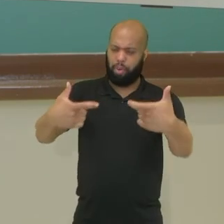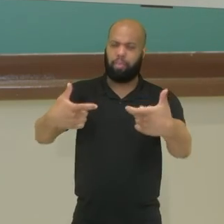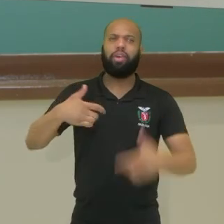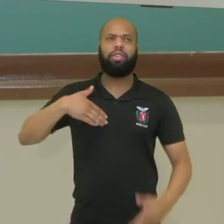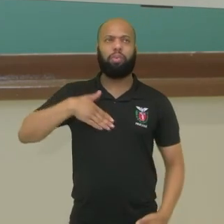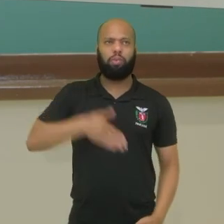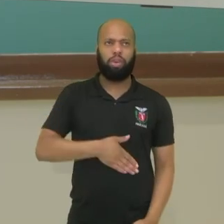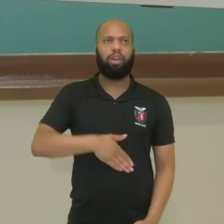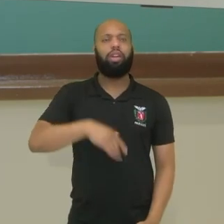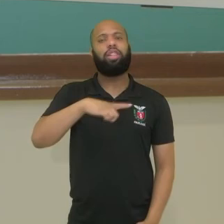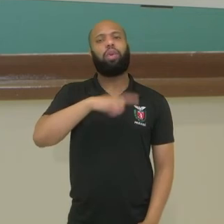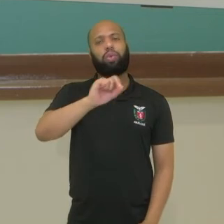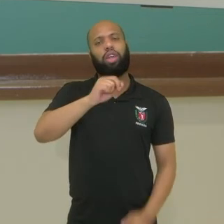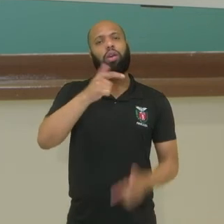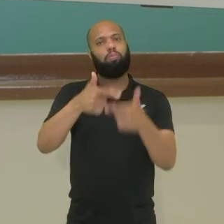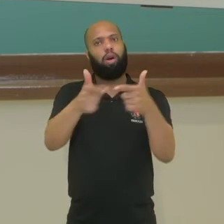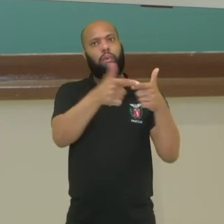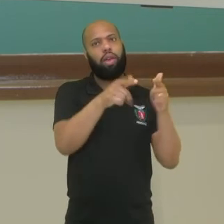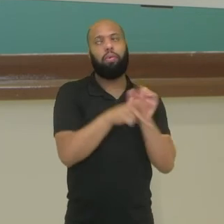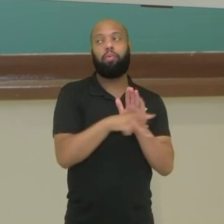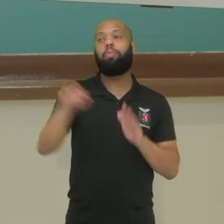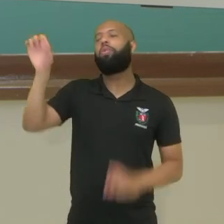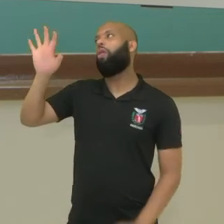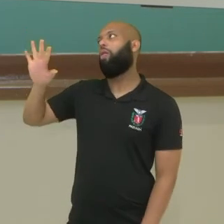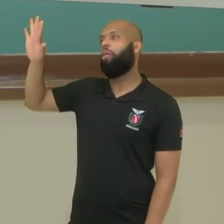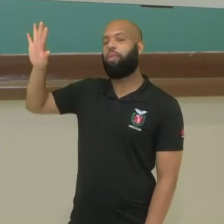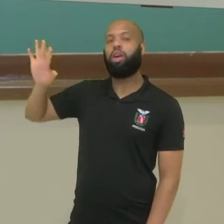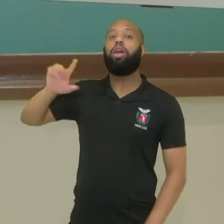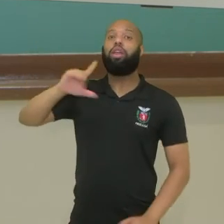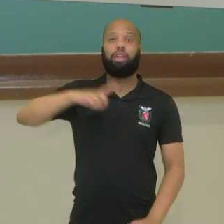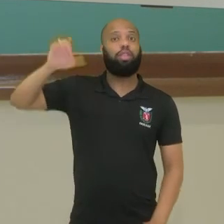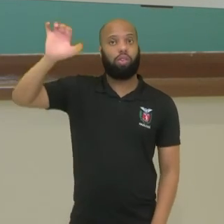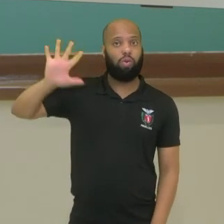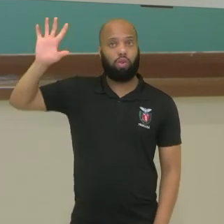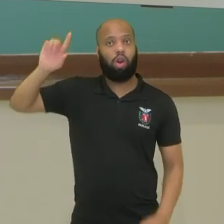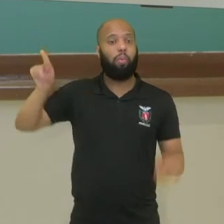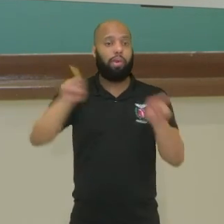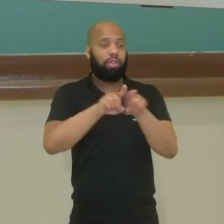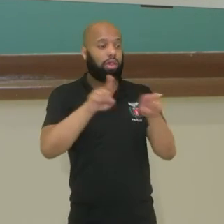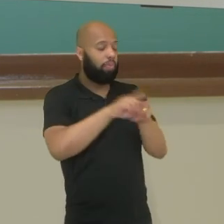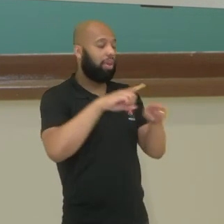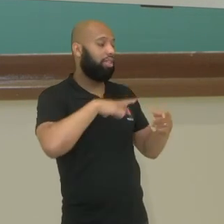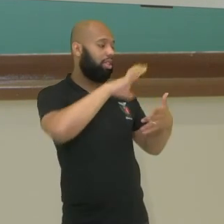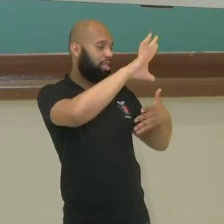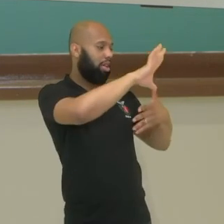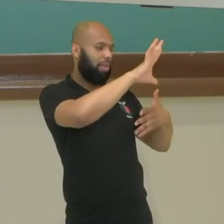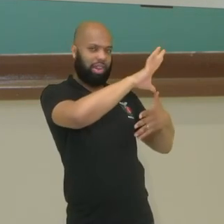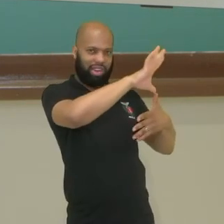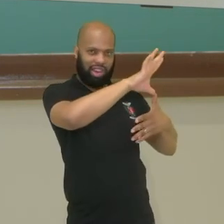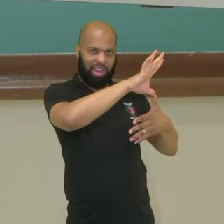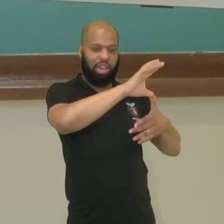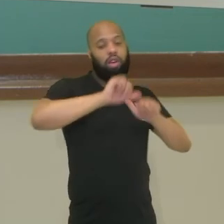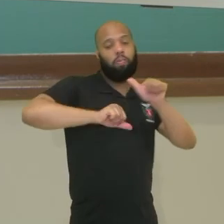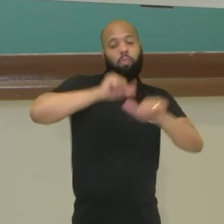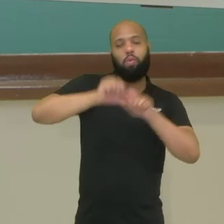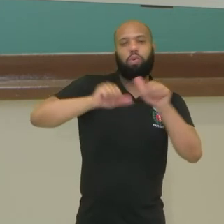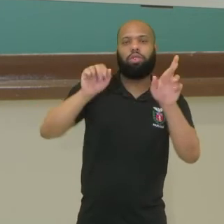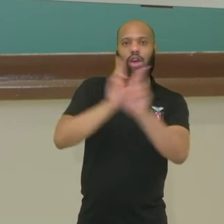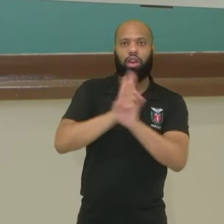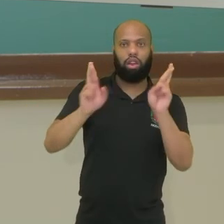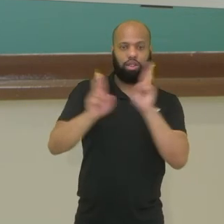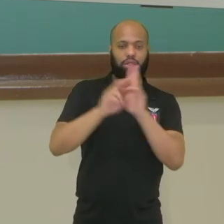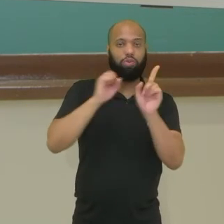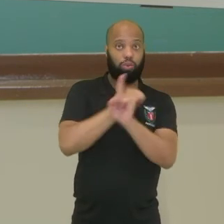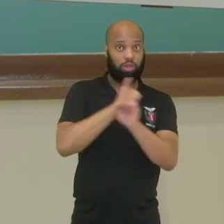grandes distúrbios na Europa, né? Tanto na Europa como na América, né? Vai desestruturar as relações sociais políticas